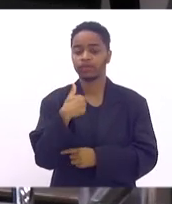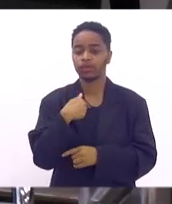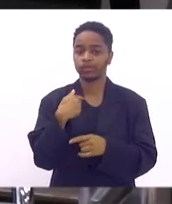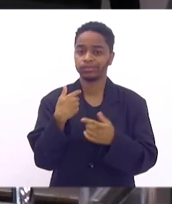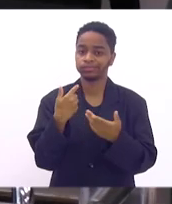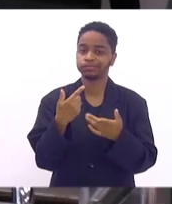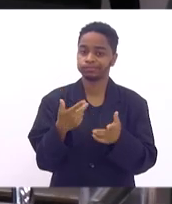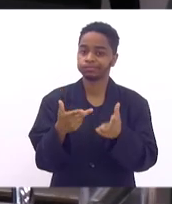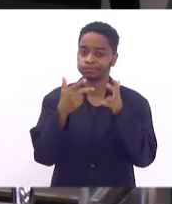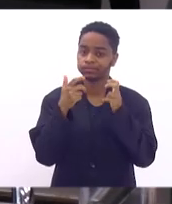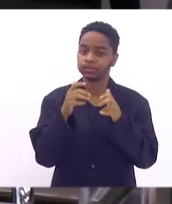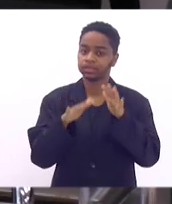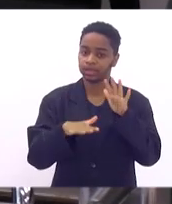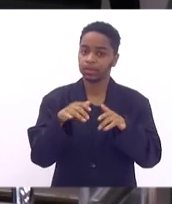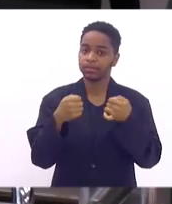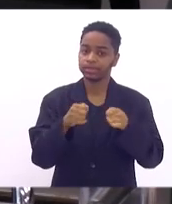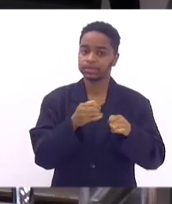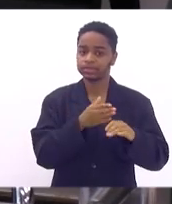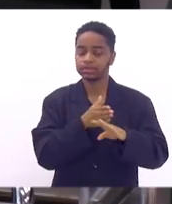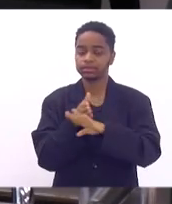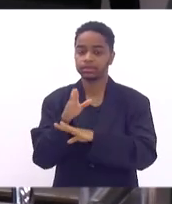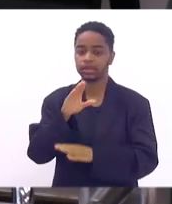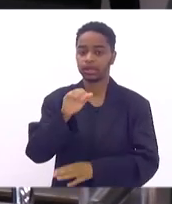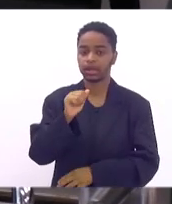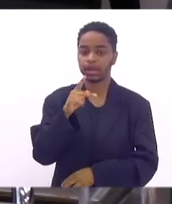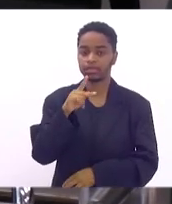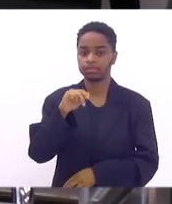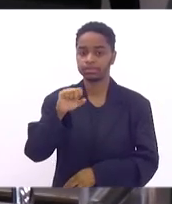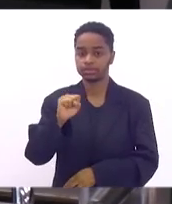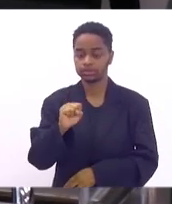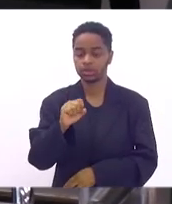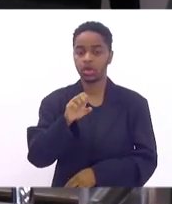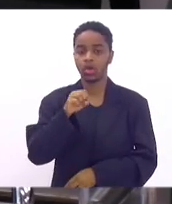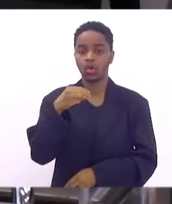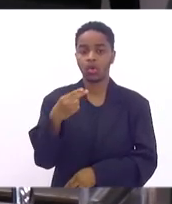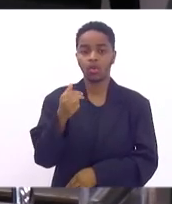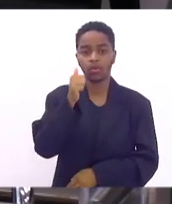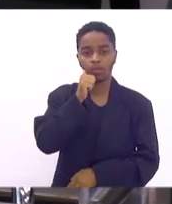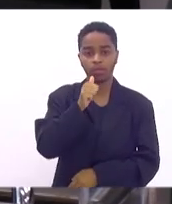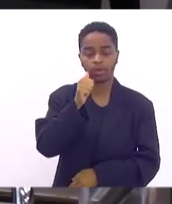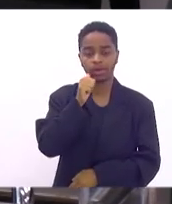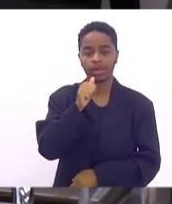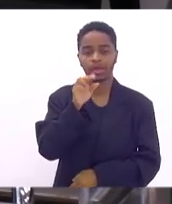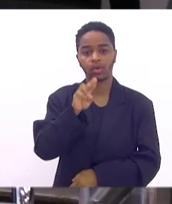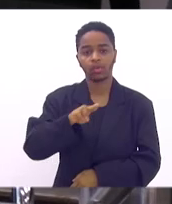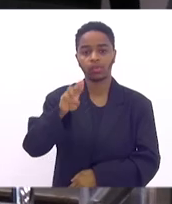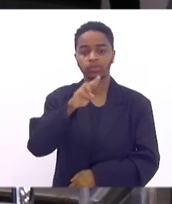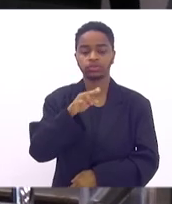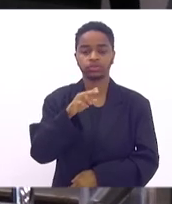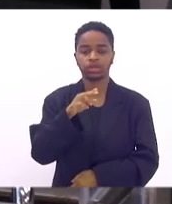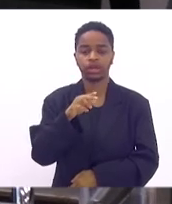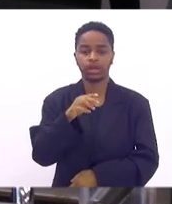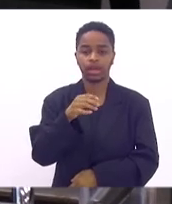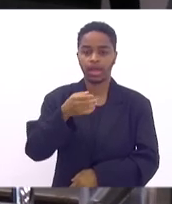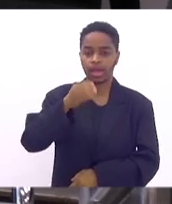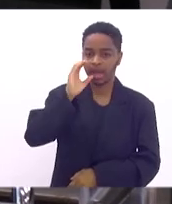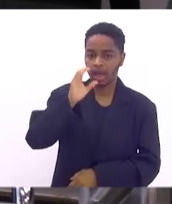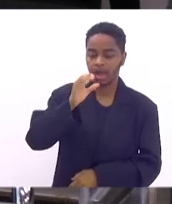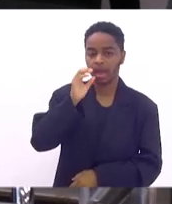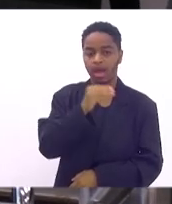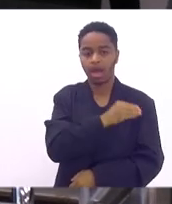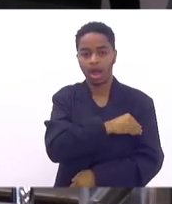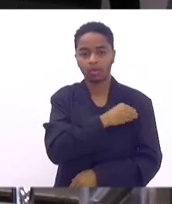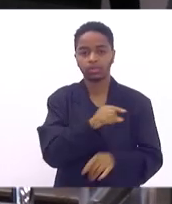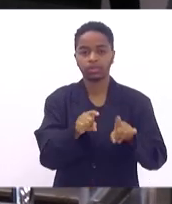que possa ser um caso de CAPS. Uma mulher com uso abusivo de álcool e outras drogas,